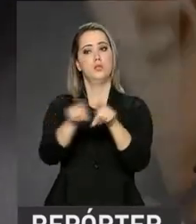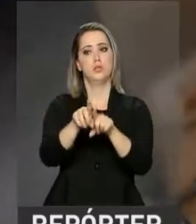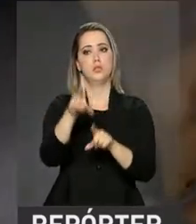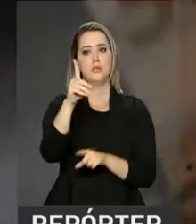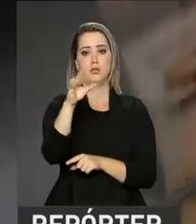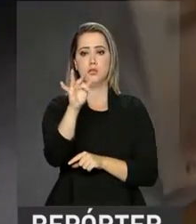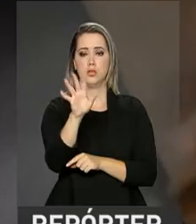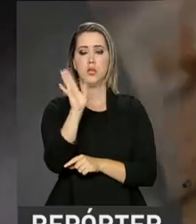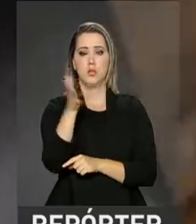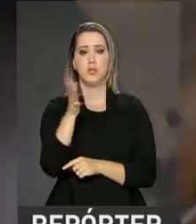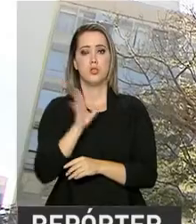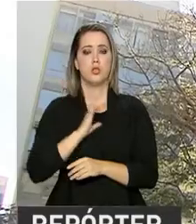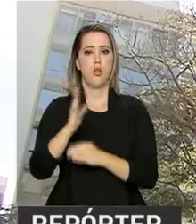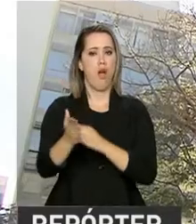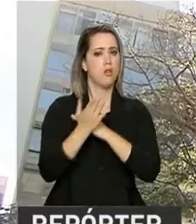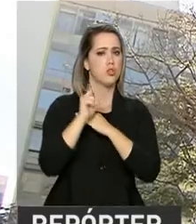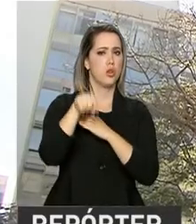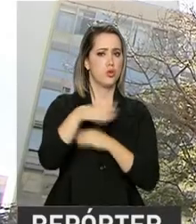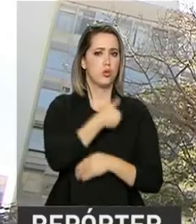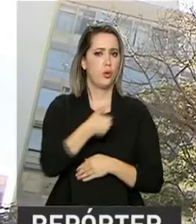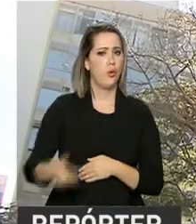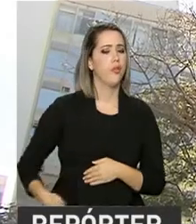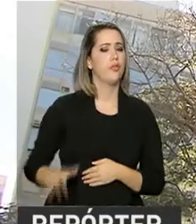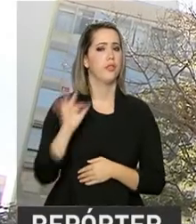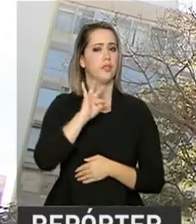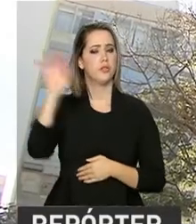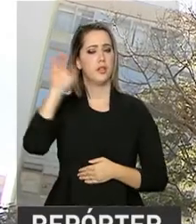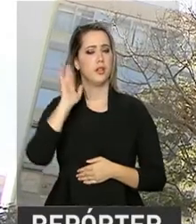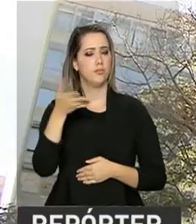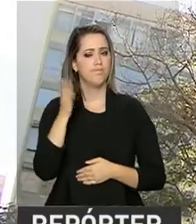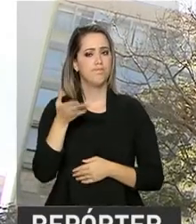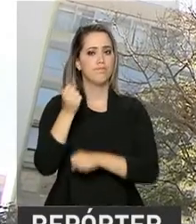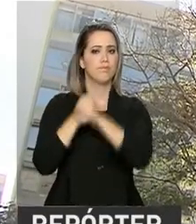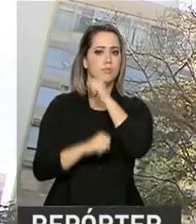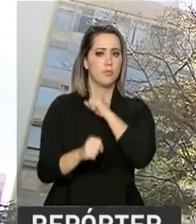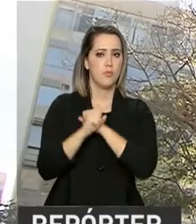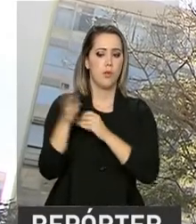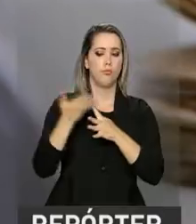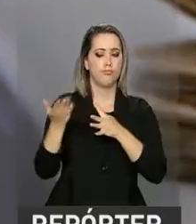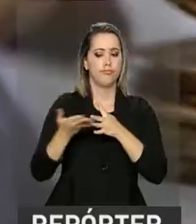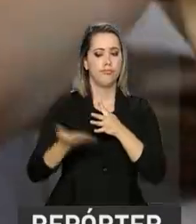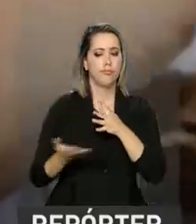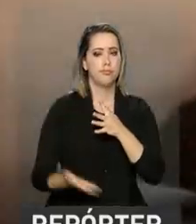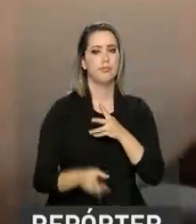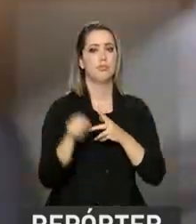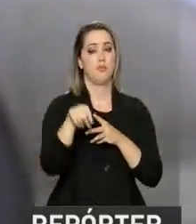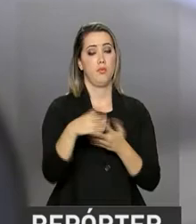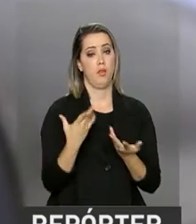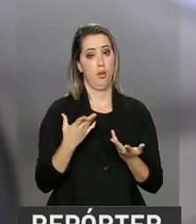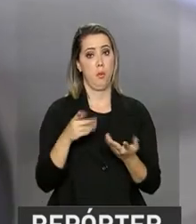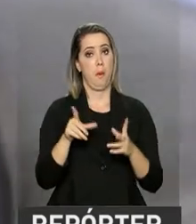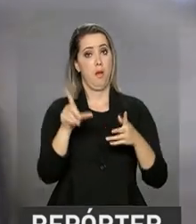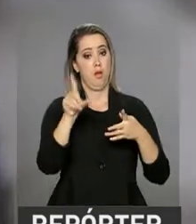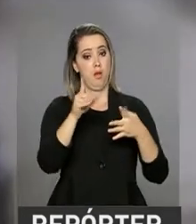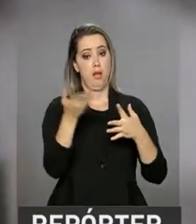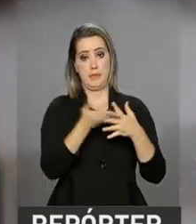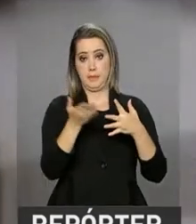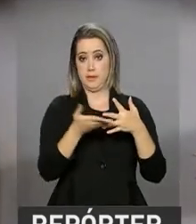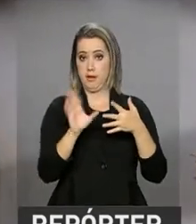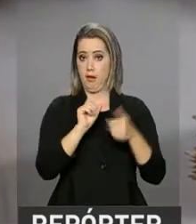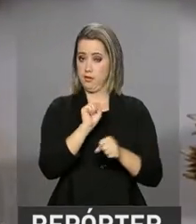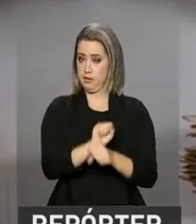Federal já estavam se beneficiando desde o ano passado da renegociação da dívida com a União. As parcelas ficaram